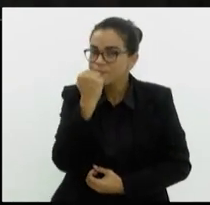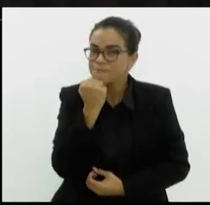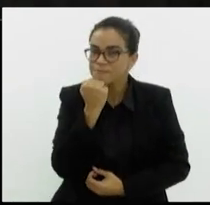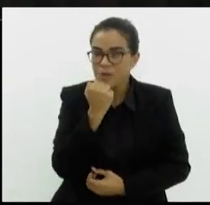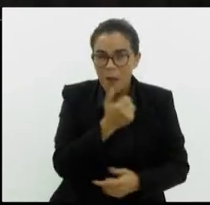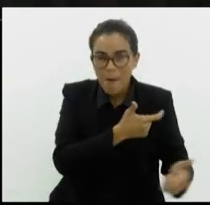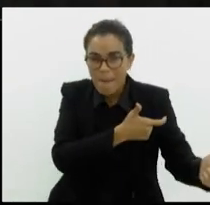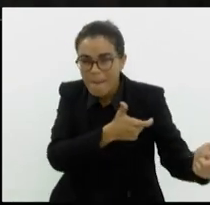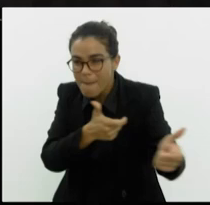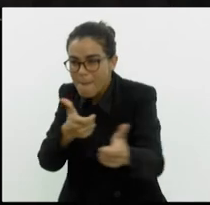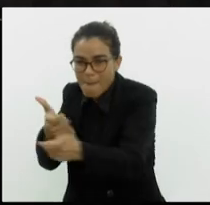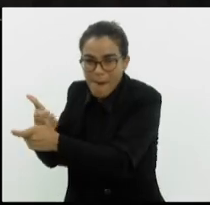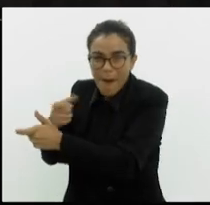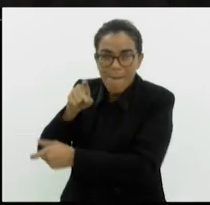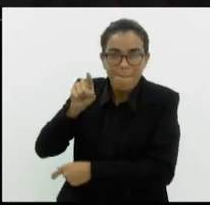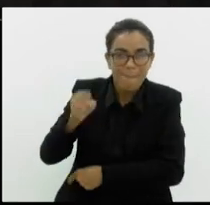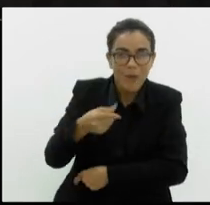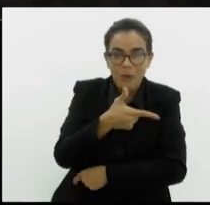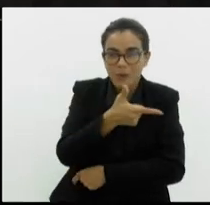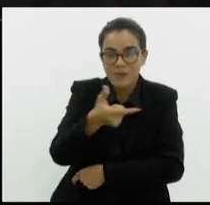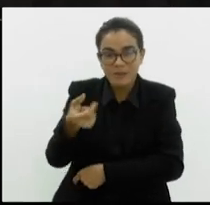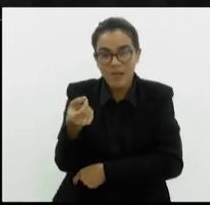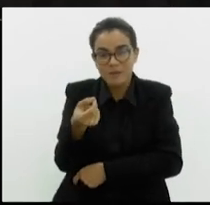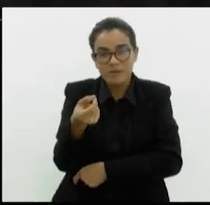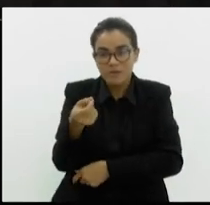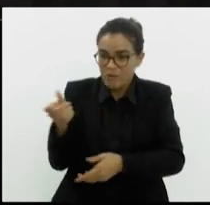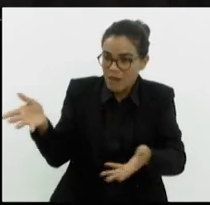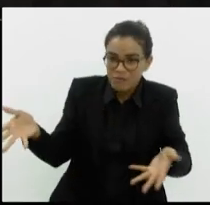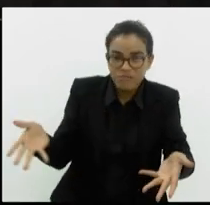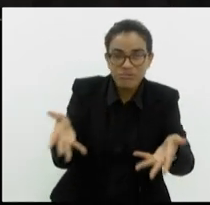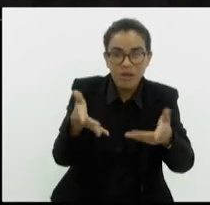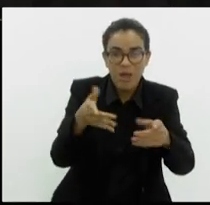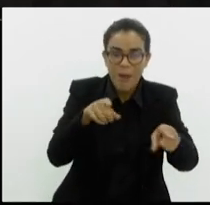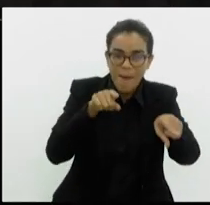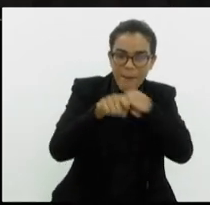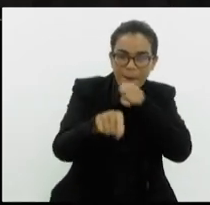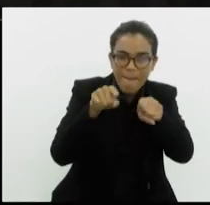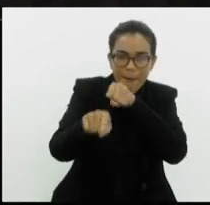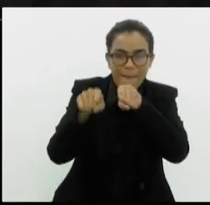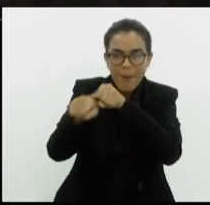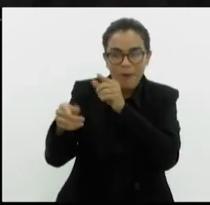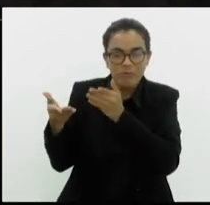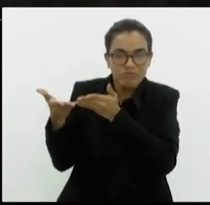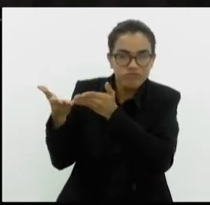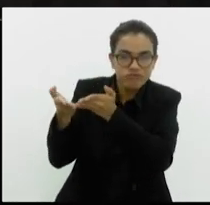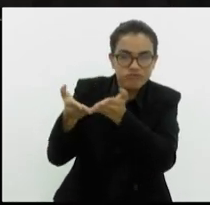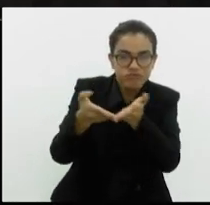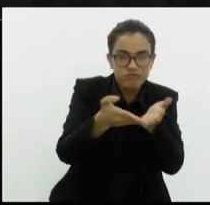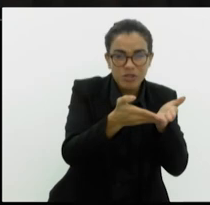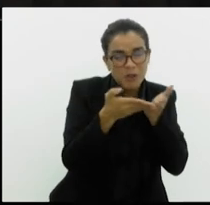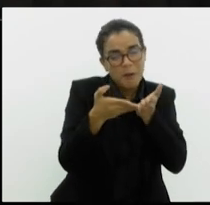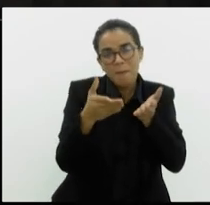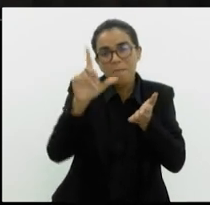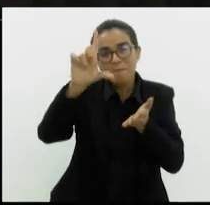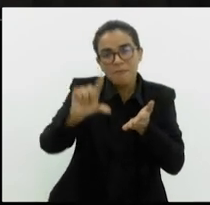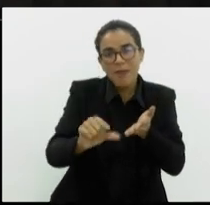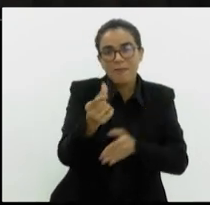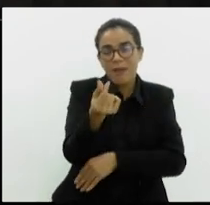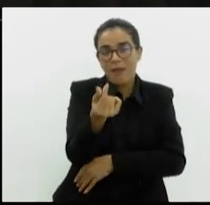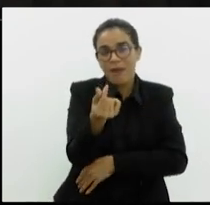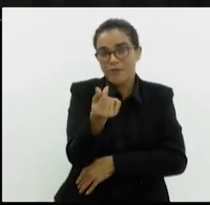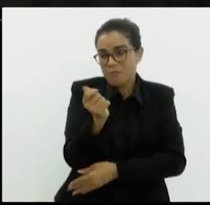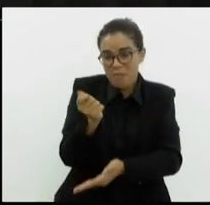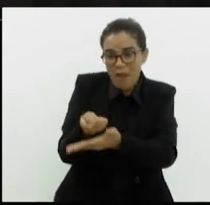mata 1.200 pessoas, está ótimo. Houthis, começa a bombardear os navios, ótimo, excelente. Tudo baratinho, é só pagar